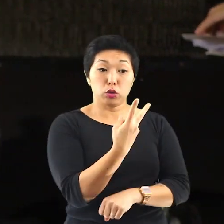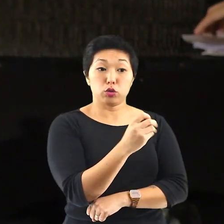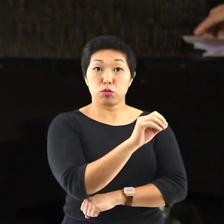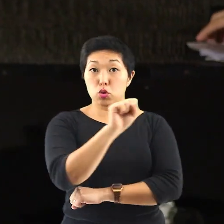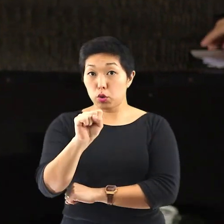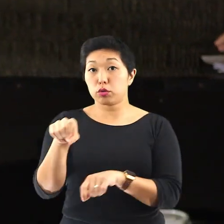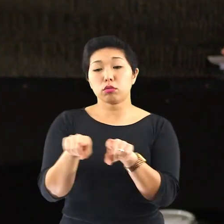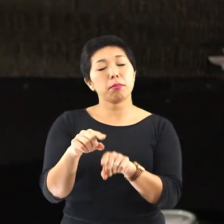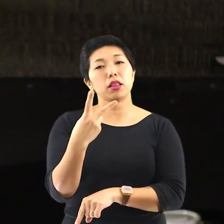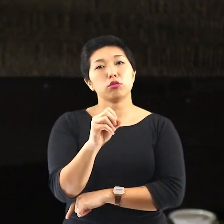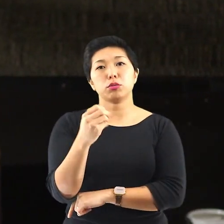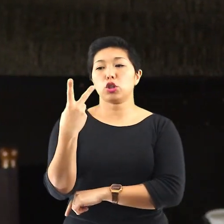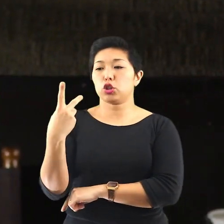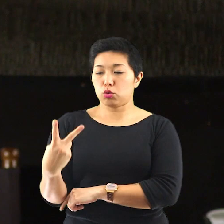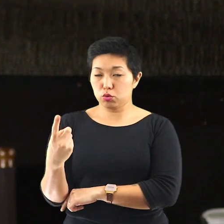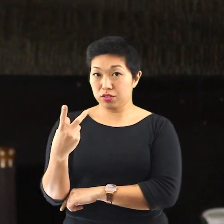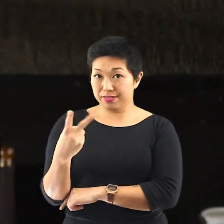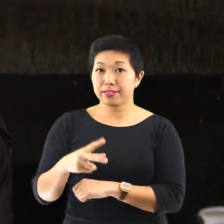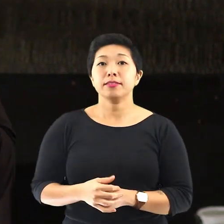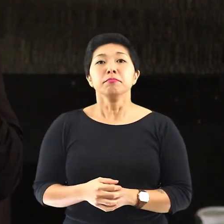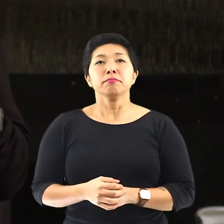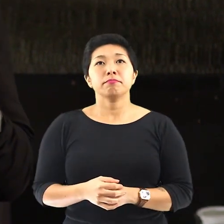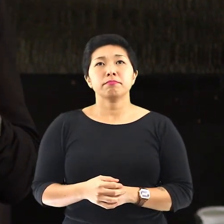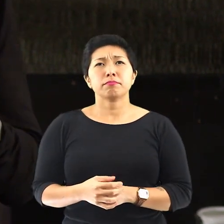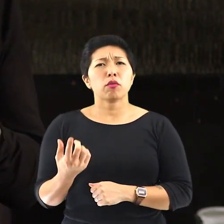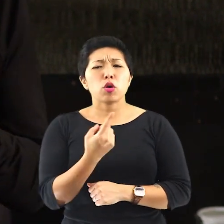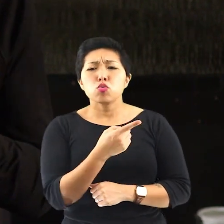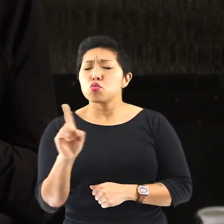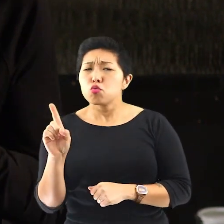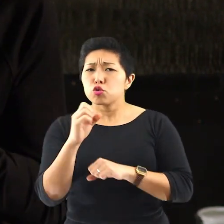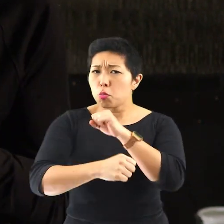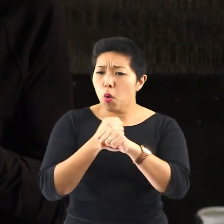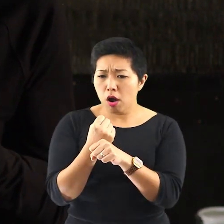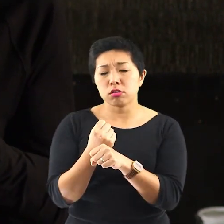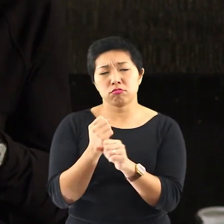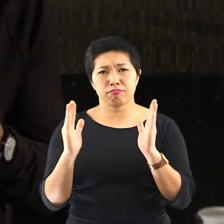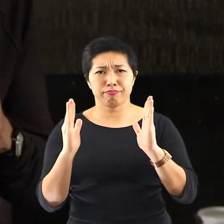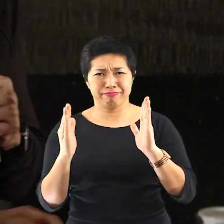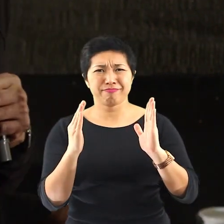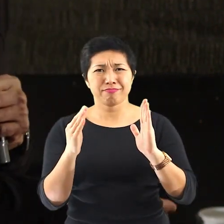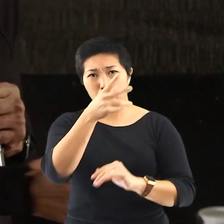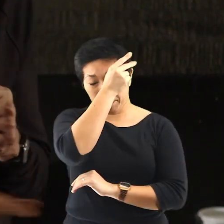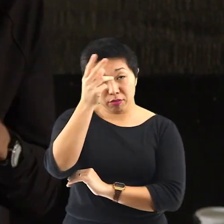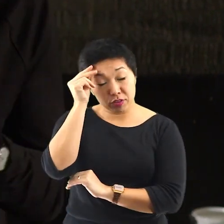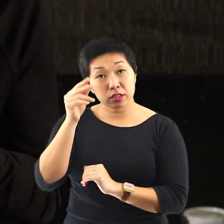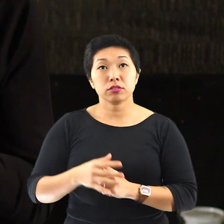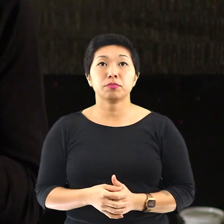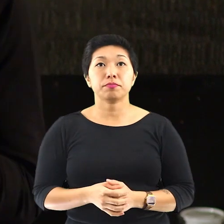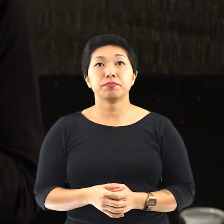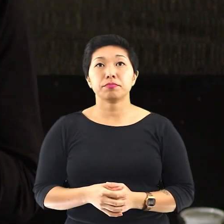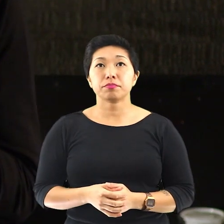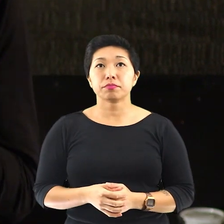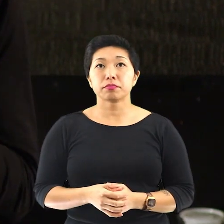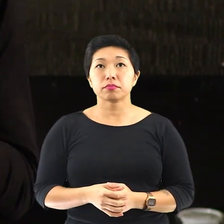2008 e 2012. Já estava no último mês de seu governo, mas a hora que eu acabei de explicar, como fiz